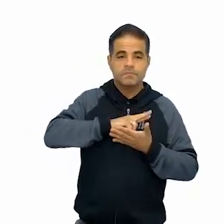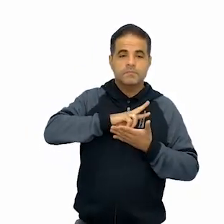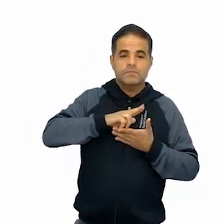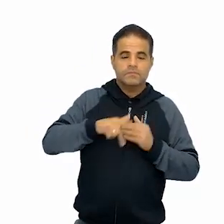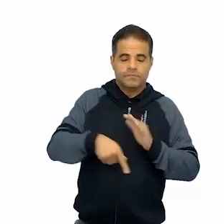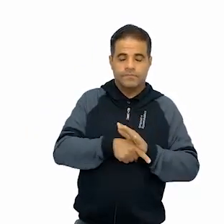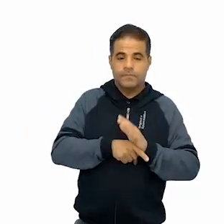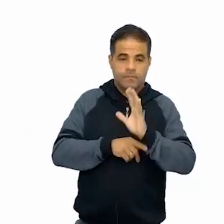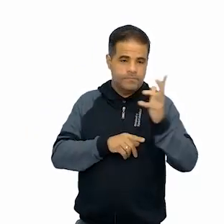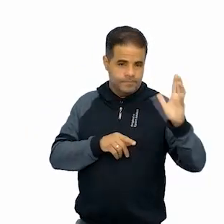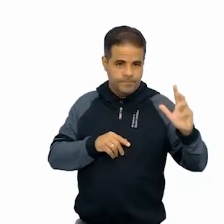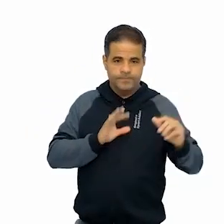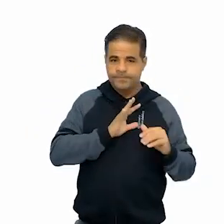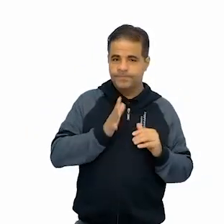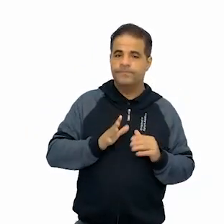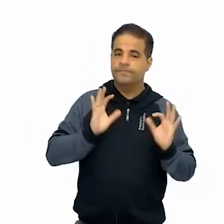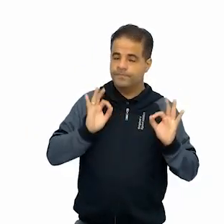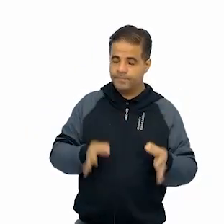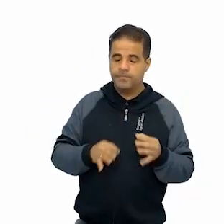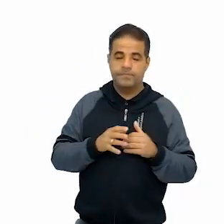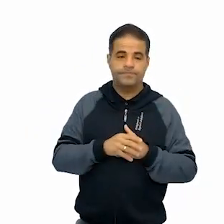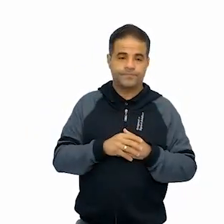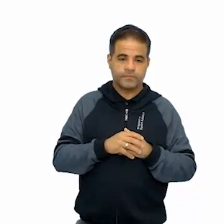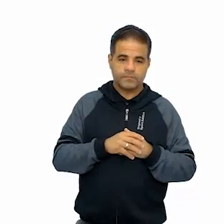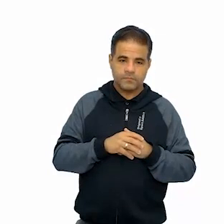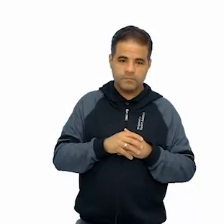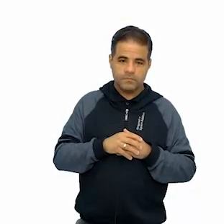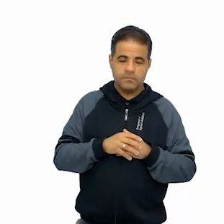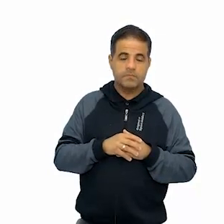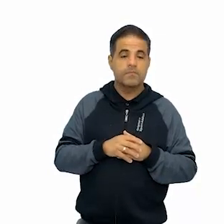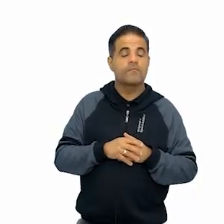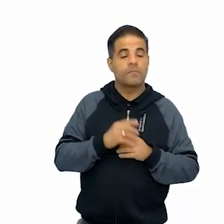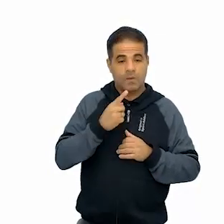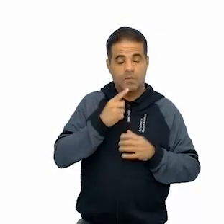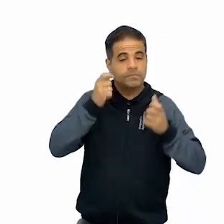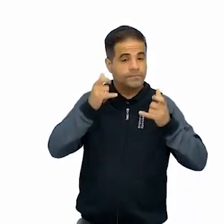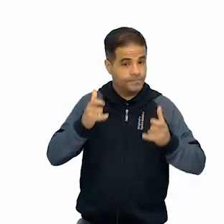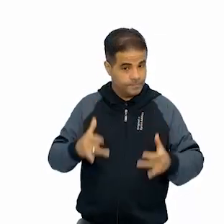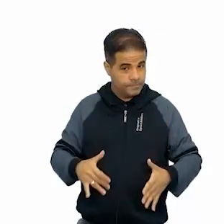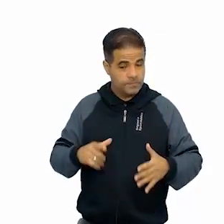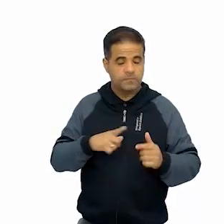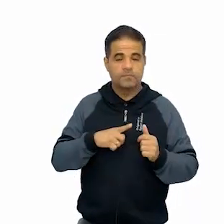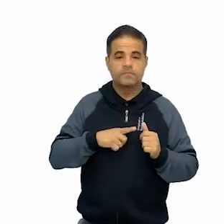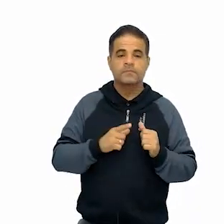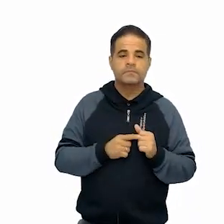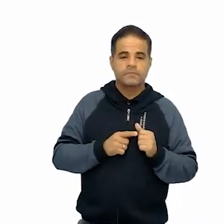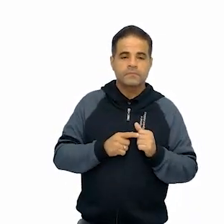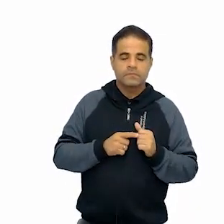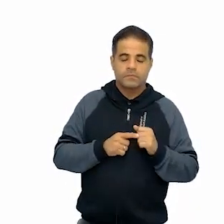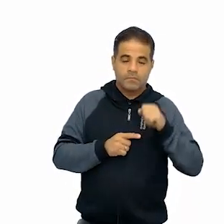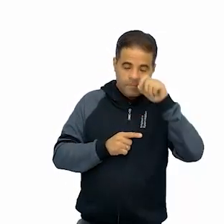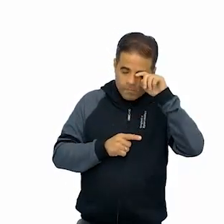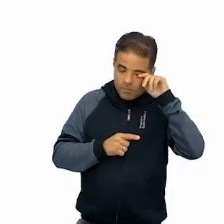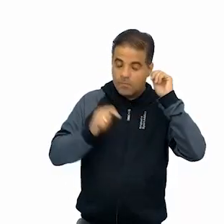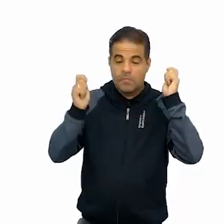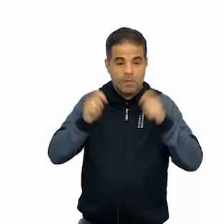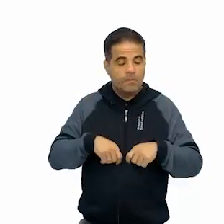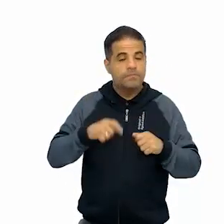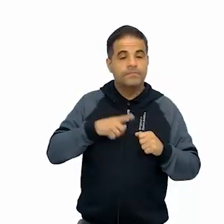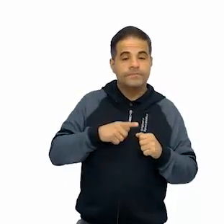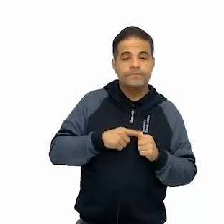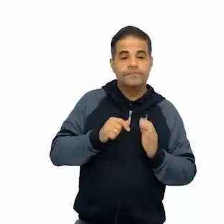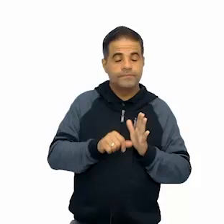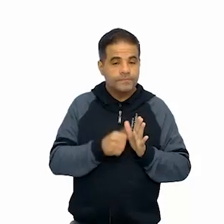características de florestas já bem formadas. E aqui, vale ressaltar que também há a possibilidade de que